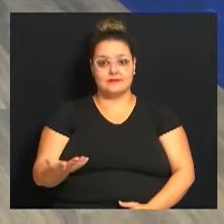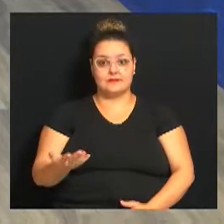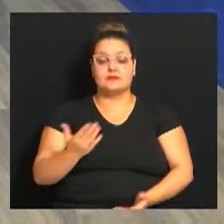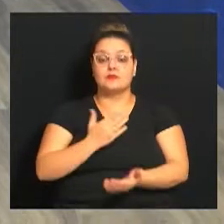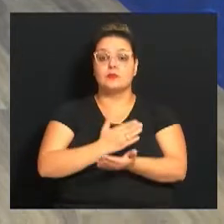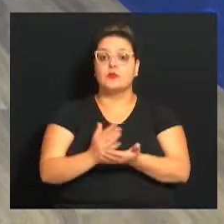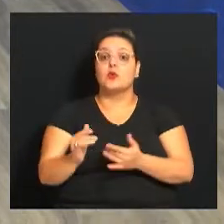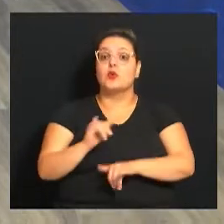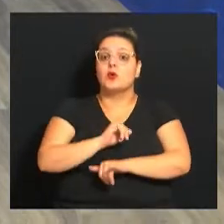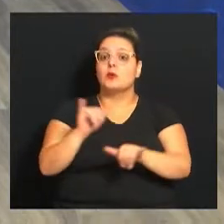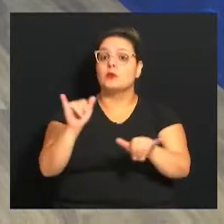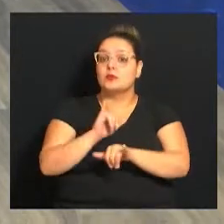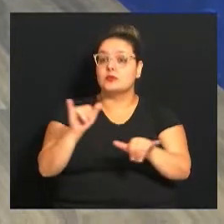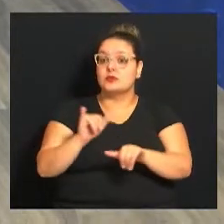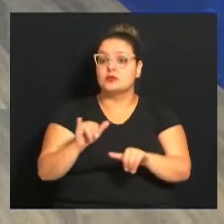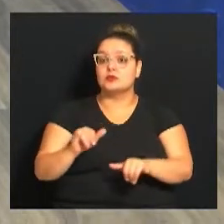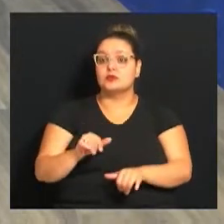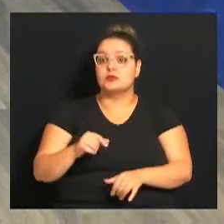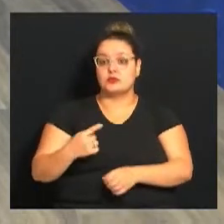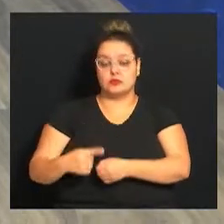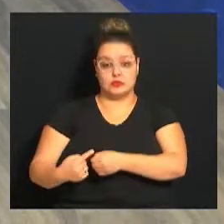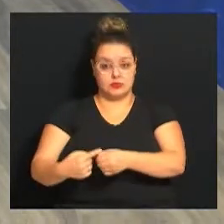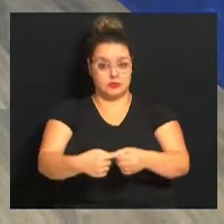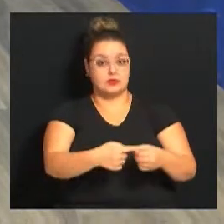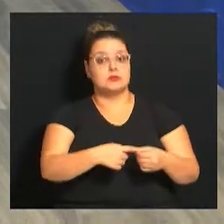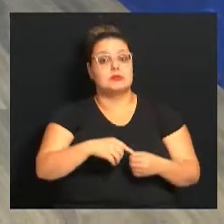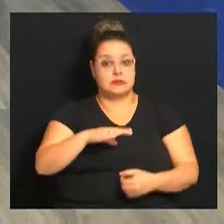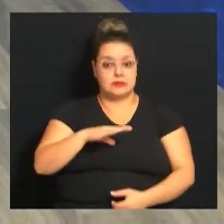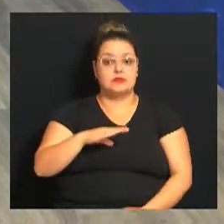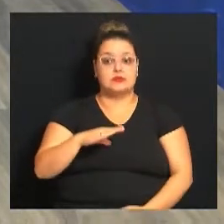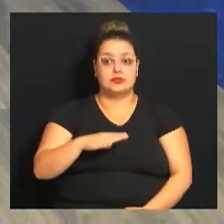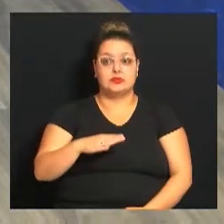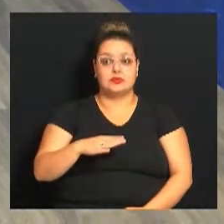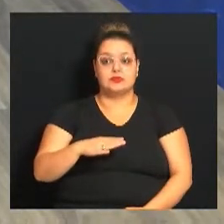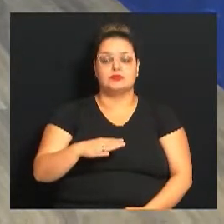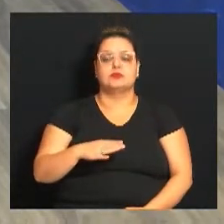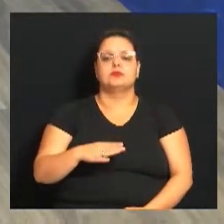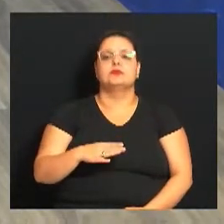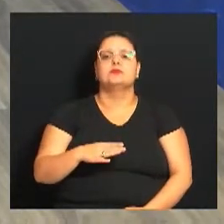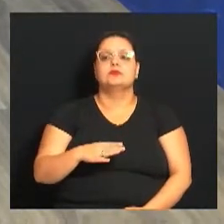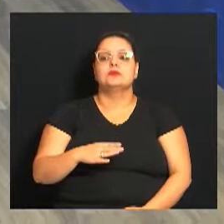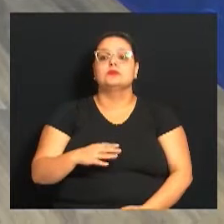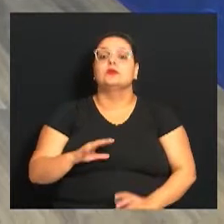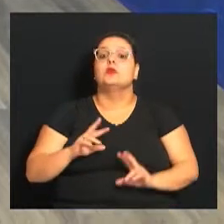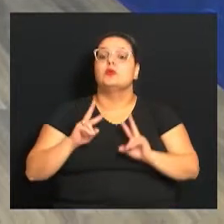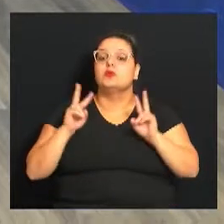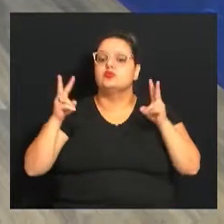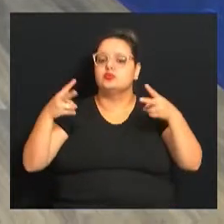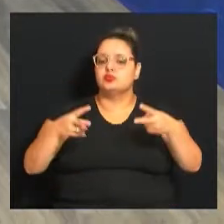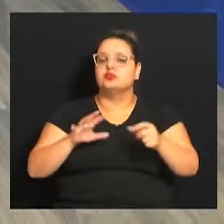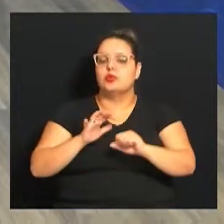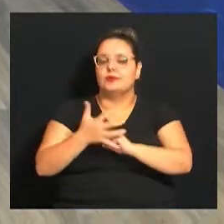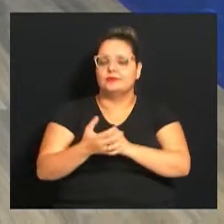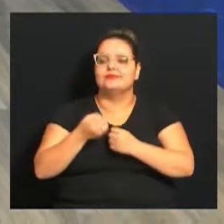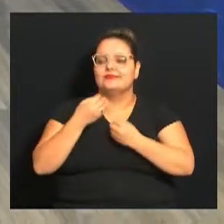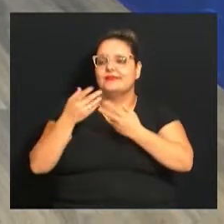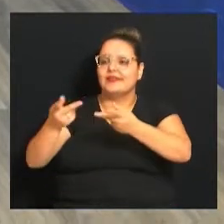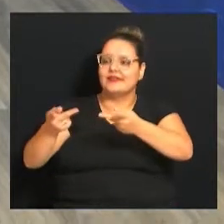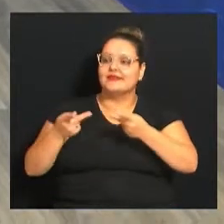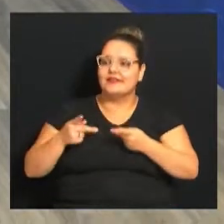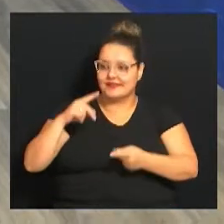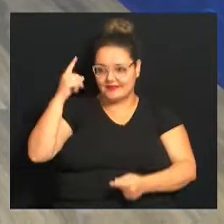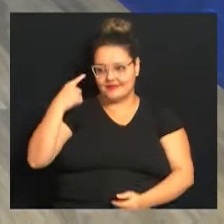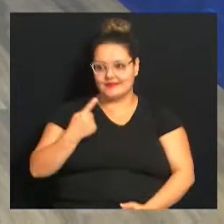notícias da Metrópole de Campinas, naquela atualização, diário panorama da Covid-19. Então, seja bem-vinda e boa